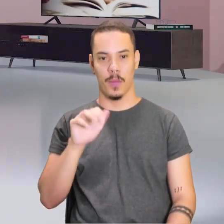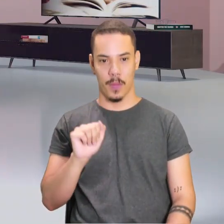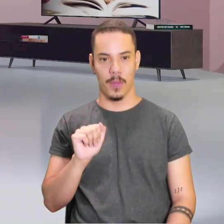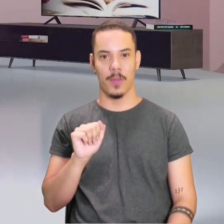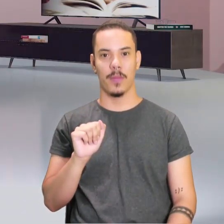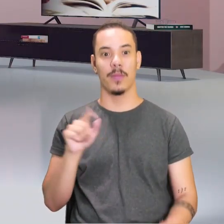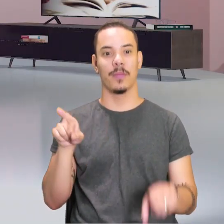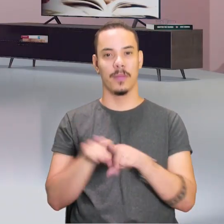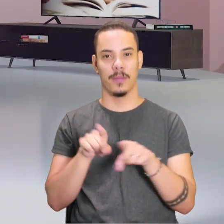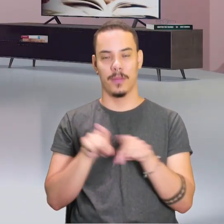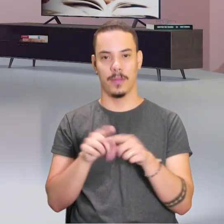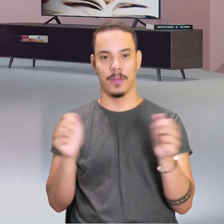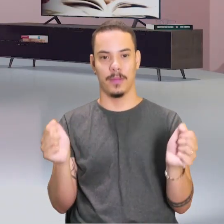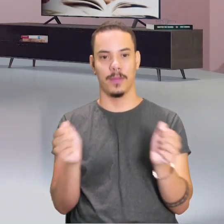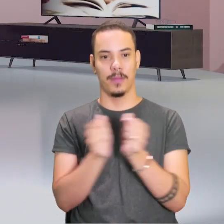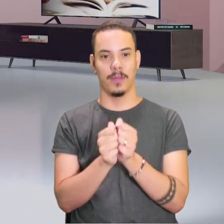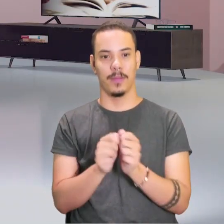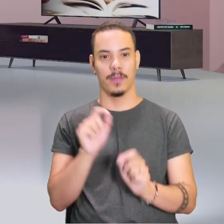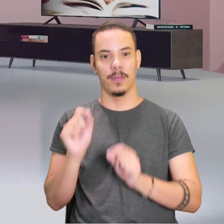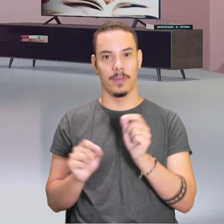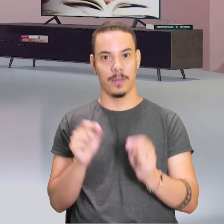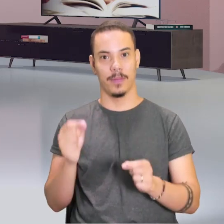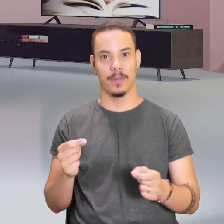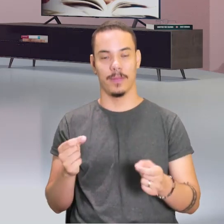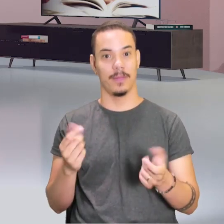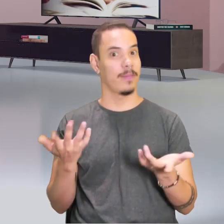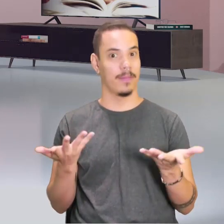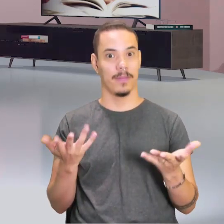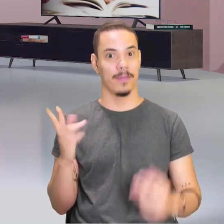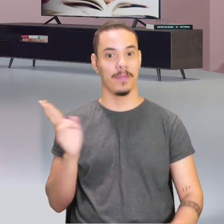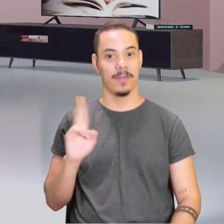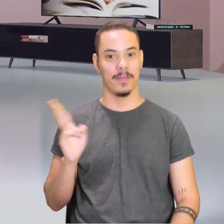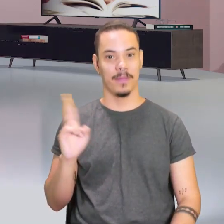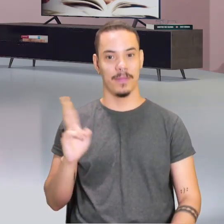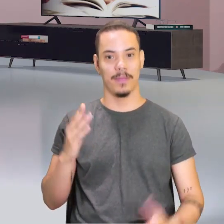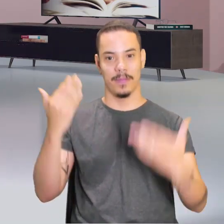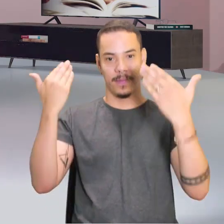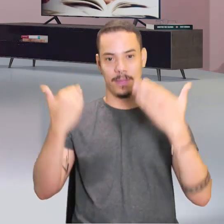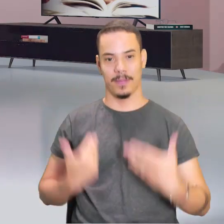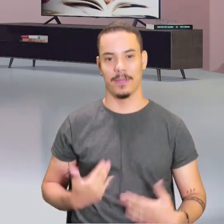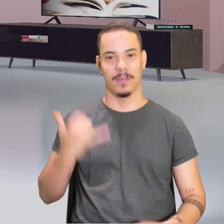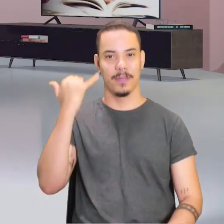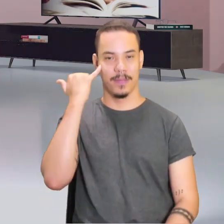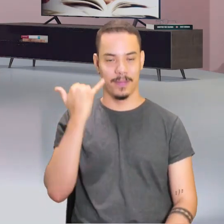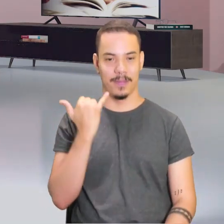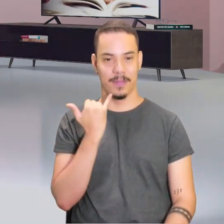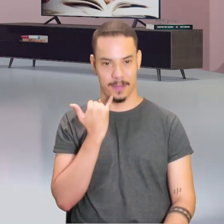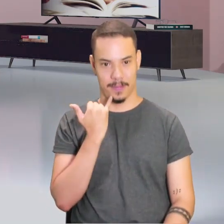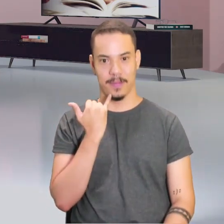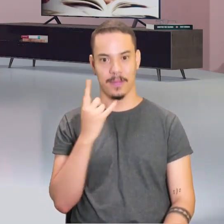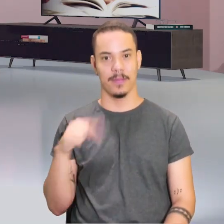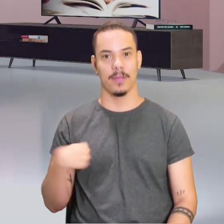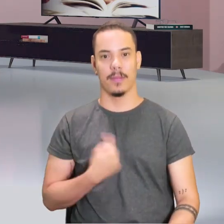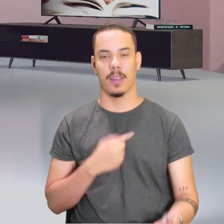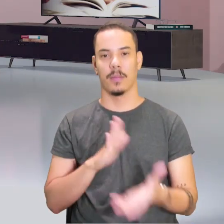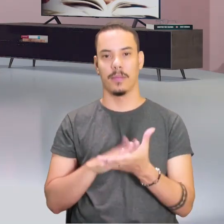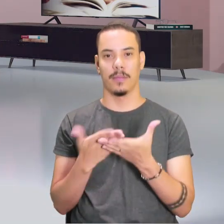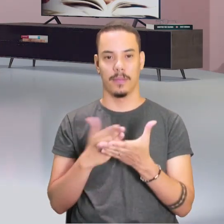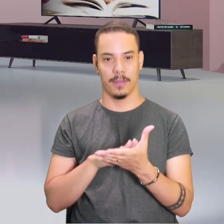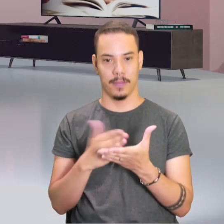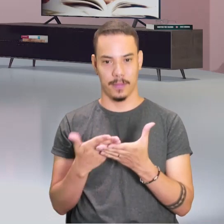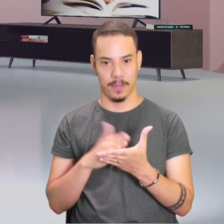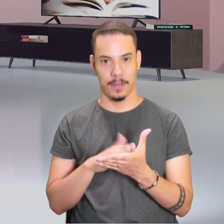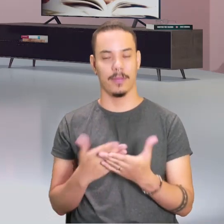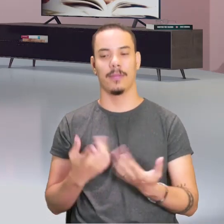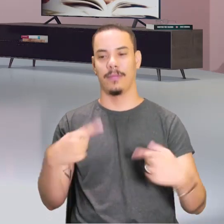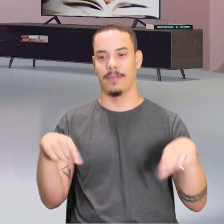e também, olha só, vamos apresentar aqui quem? Amadinha? Victor. Muito aí, o nosso intérprete, né?